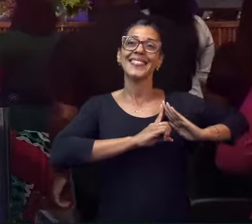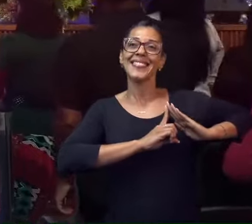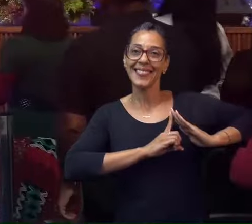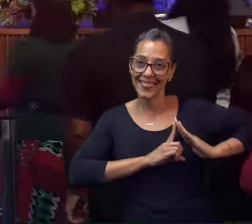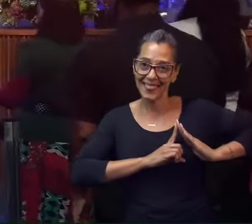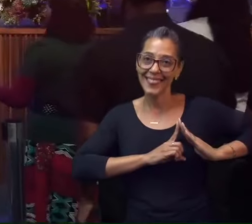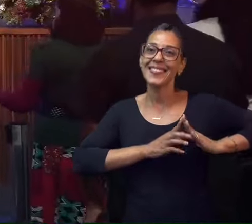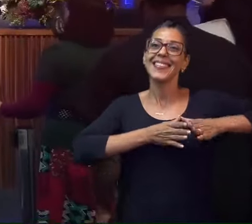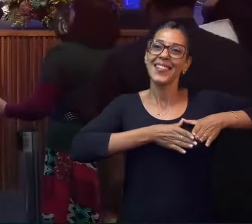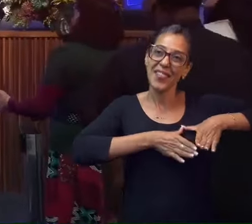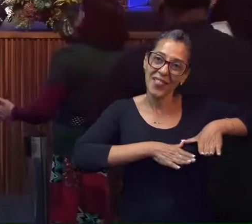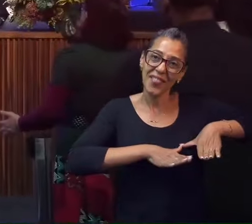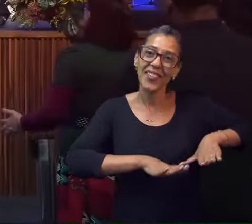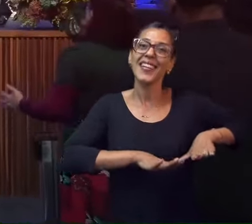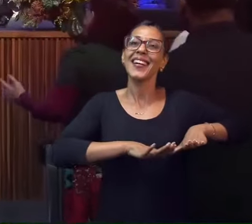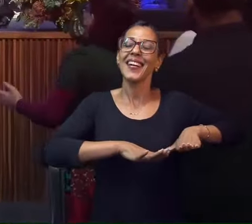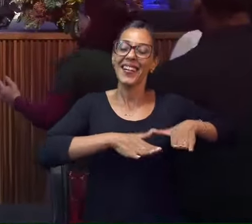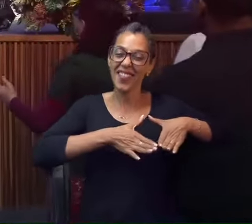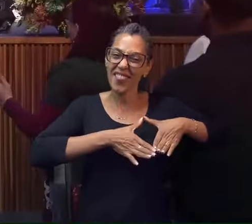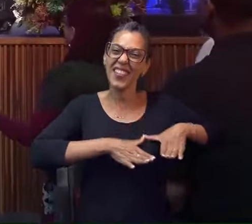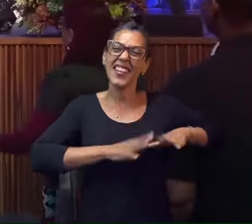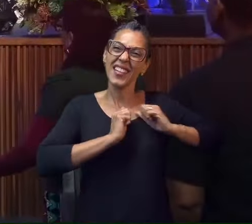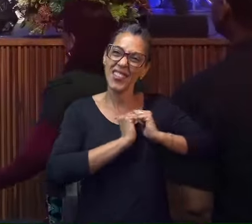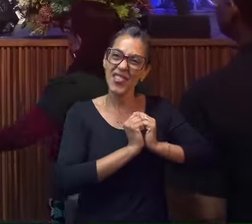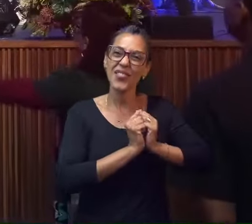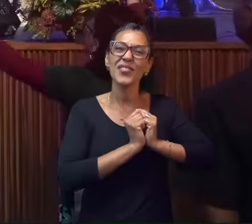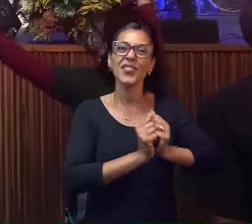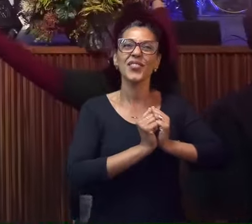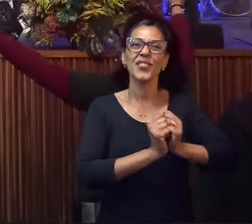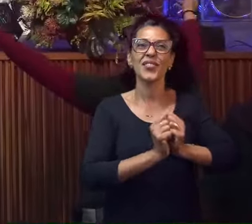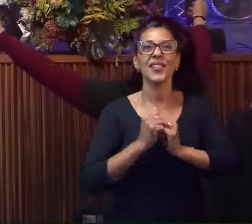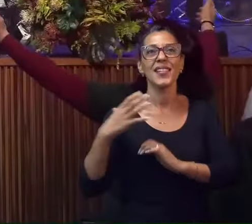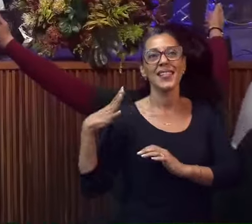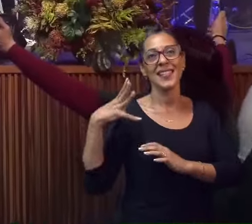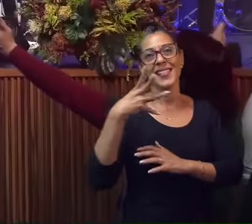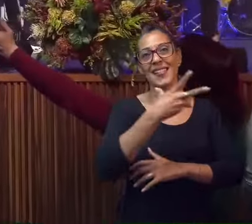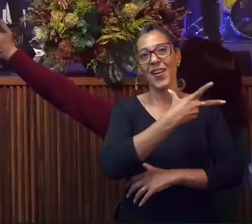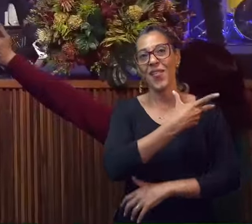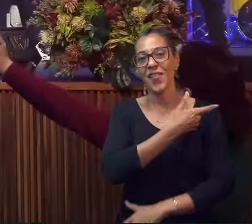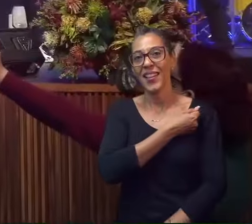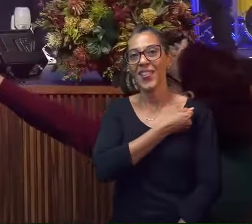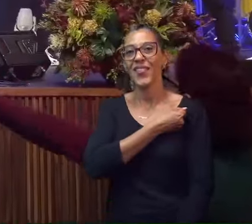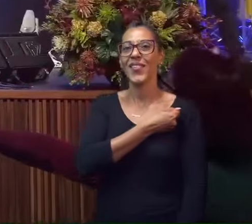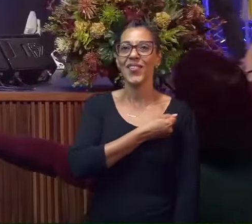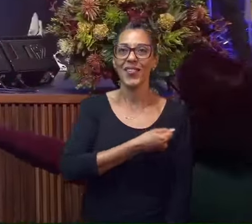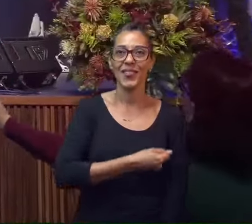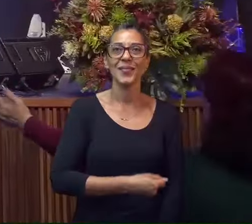ficar senhor fica Senhor meu salvador